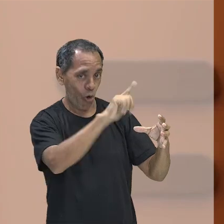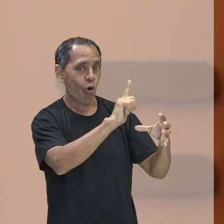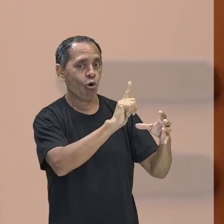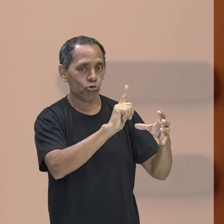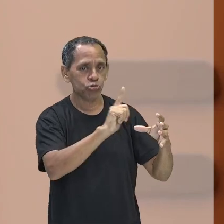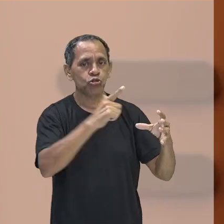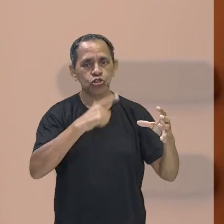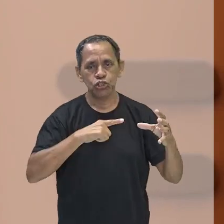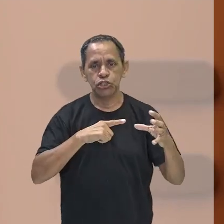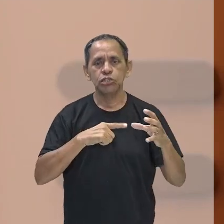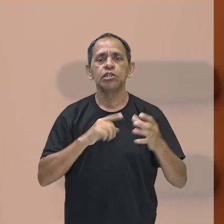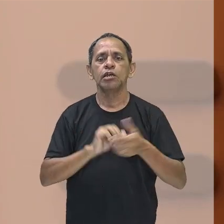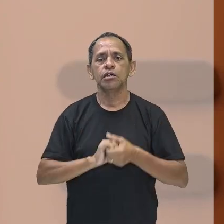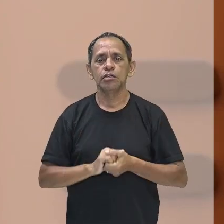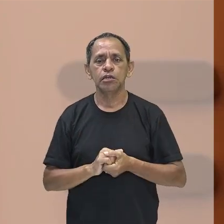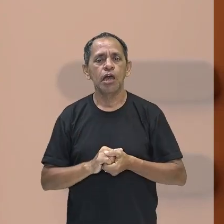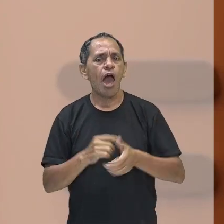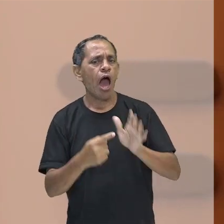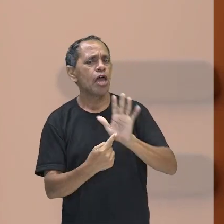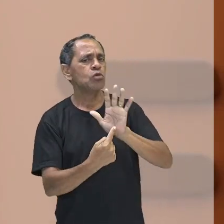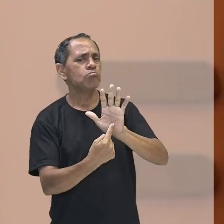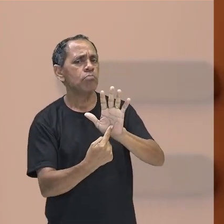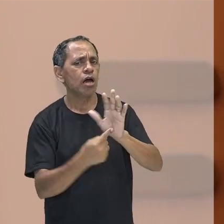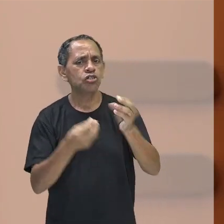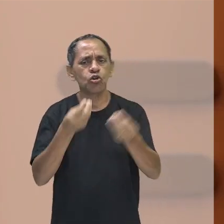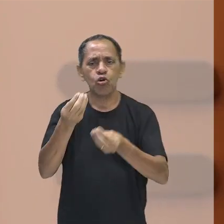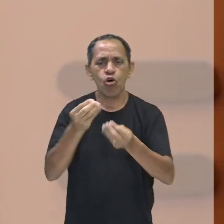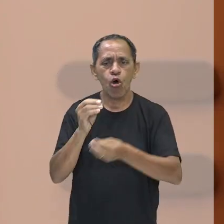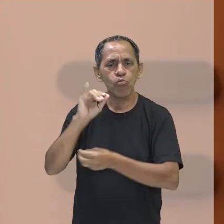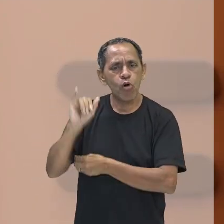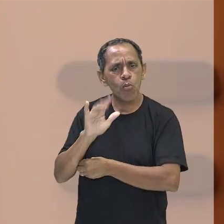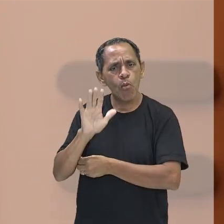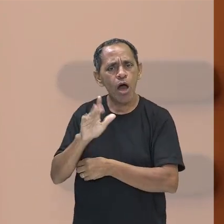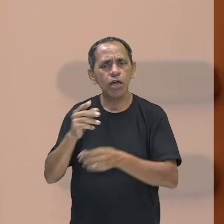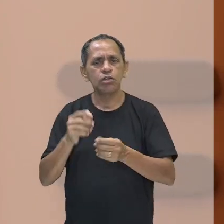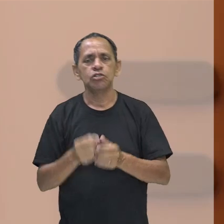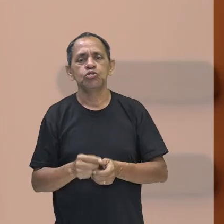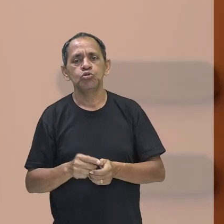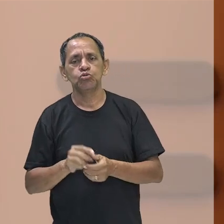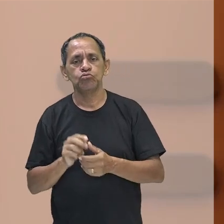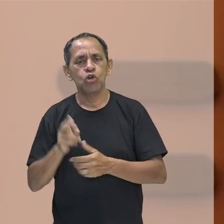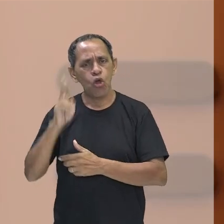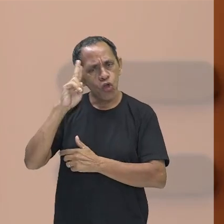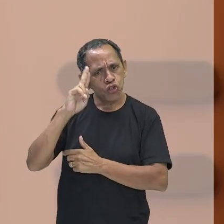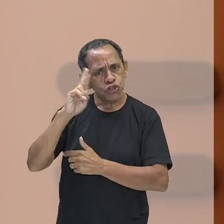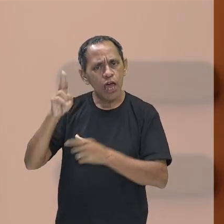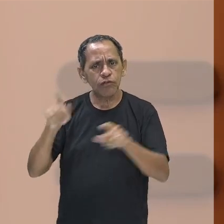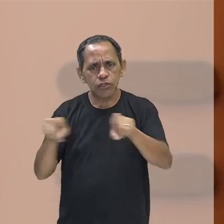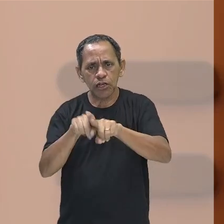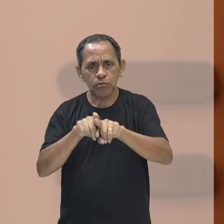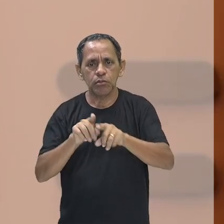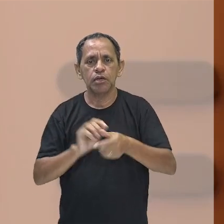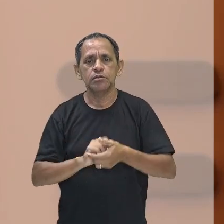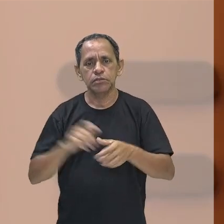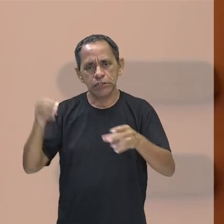do próprio líder, do próprio chefe, que está ali sempre presente nas sociedades ali mais antigas.